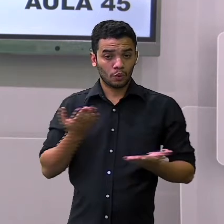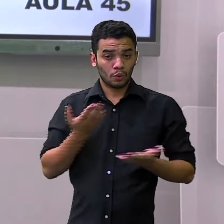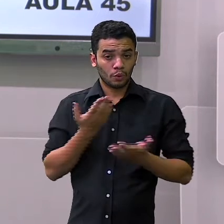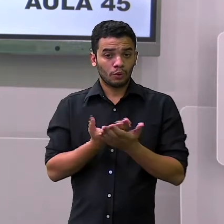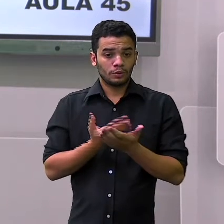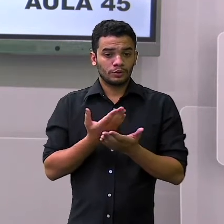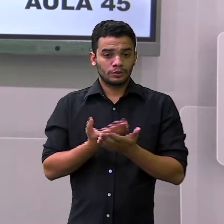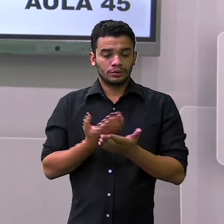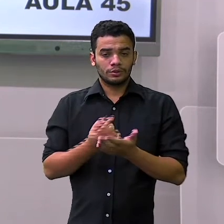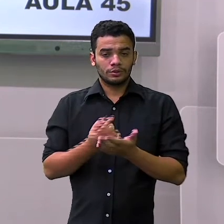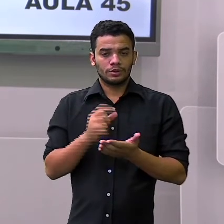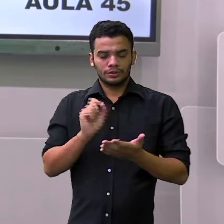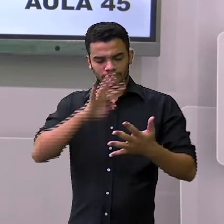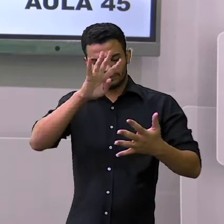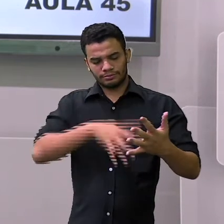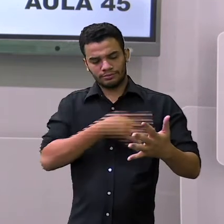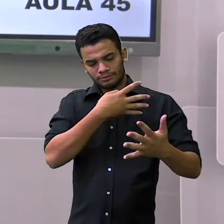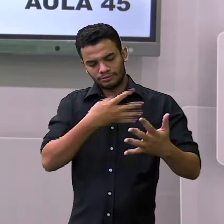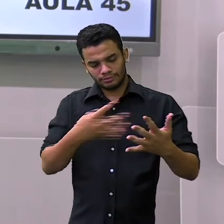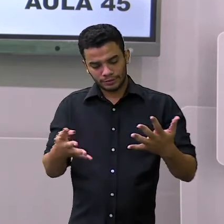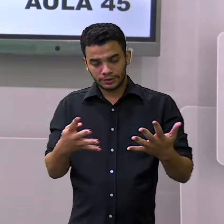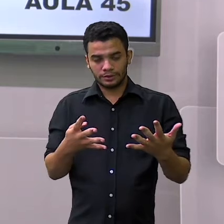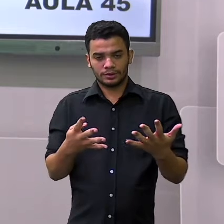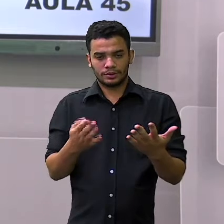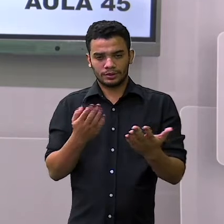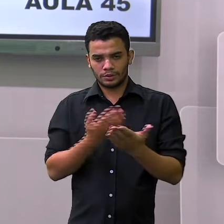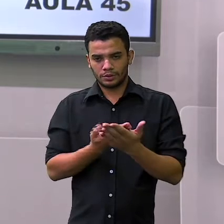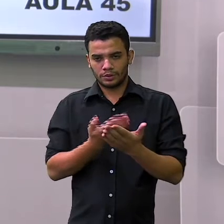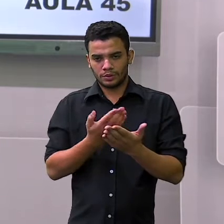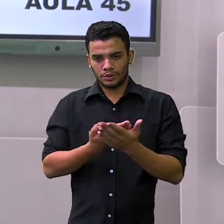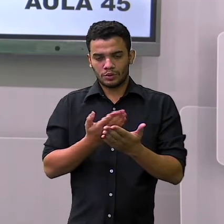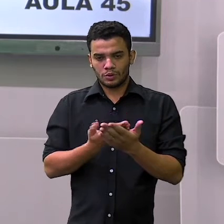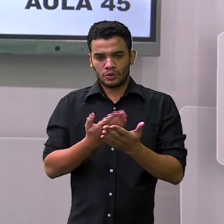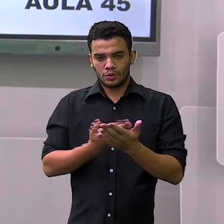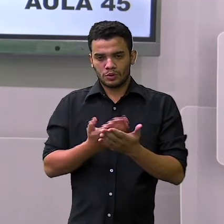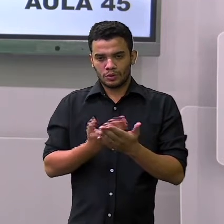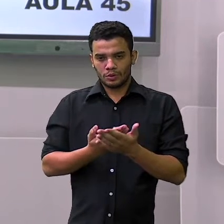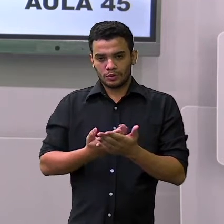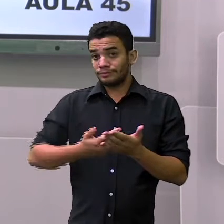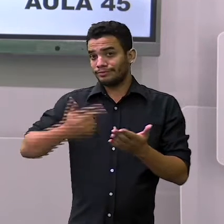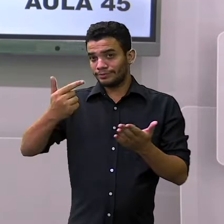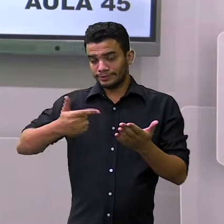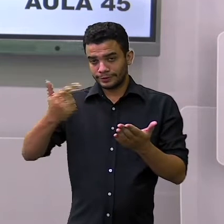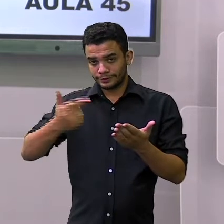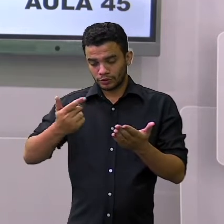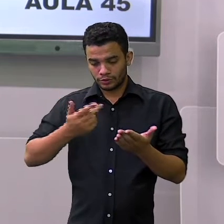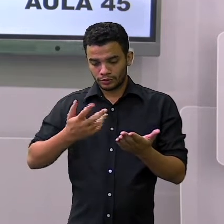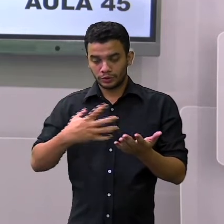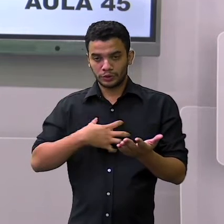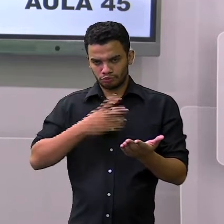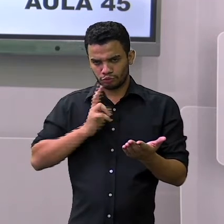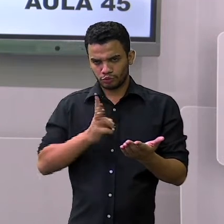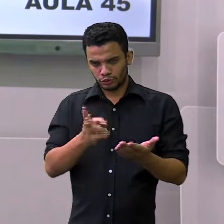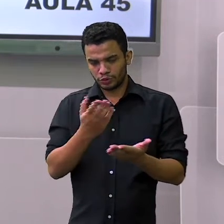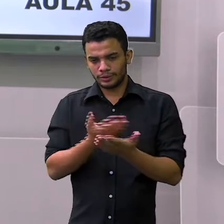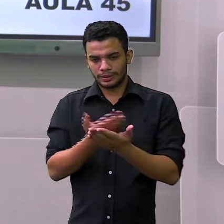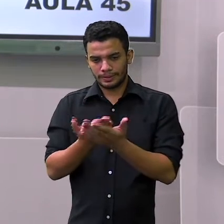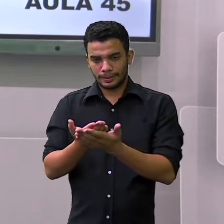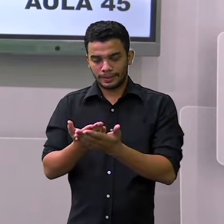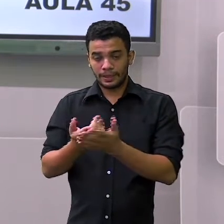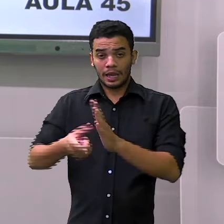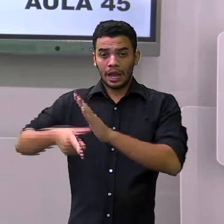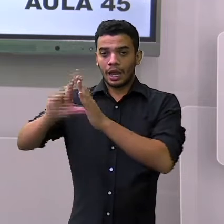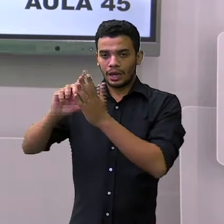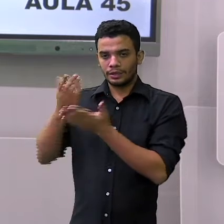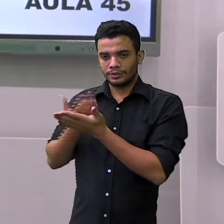2. Por isso, se você não assistiu a nossa aula, parte 1, recomendo que você assista. Você pode ver